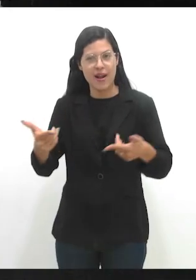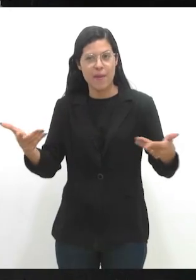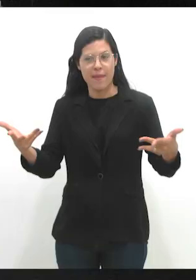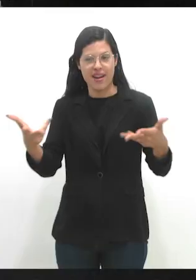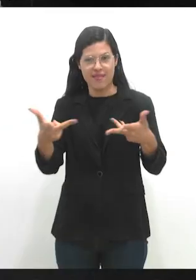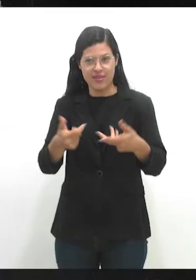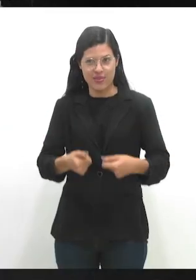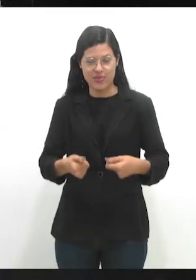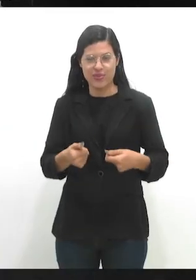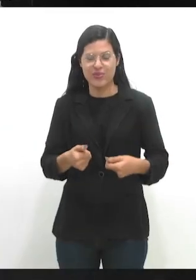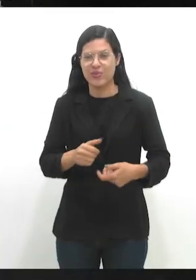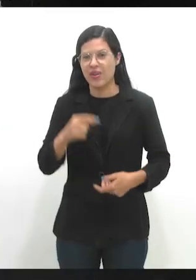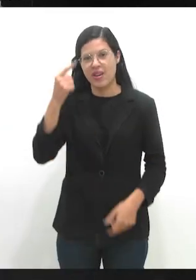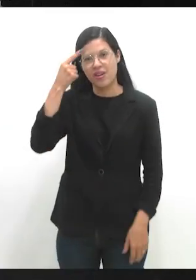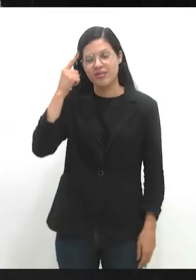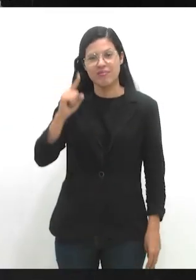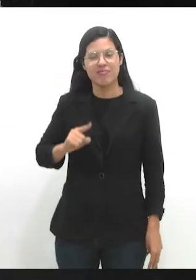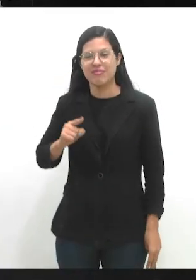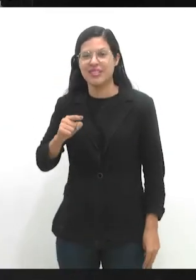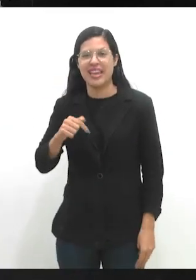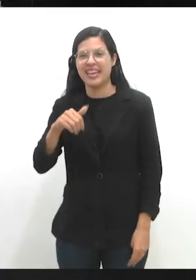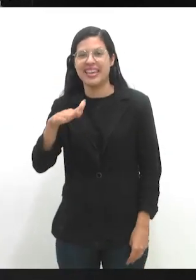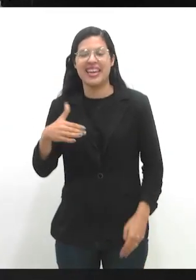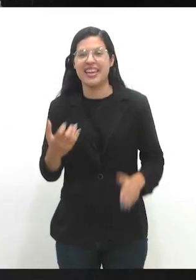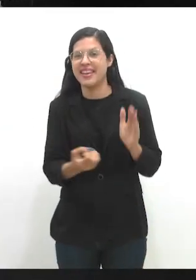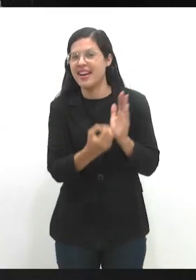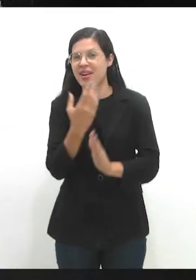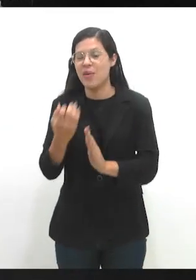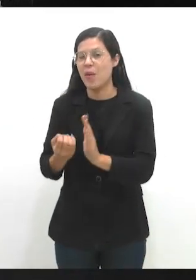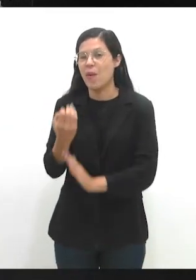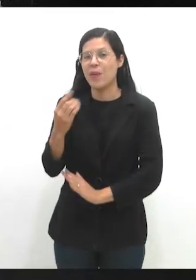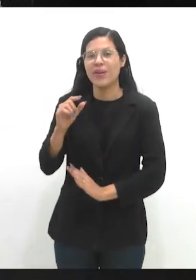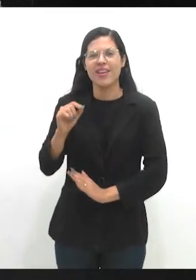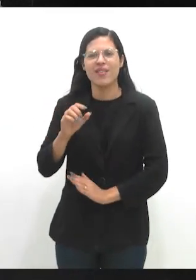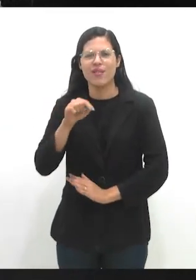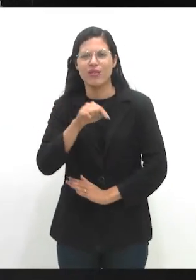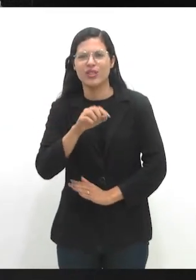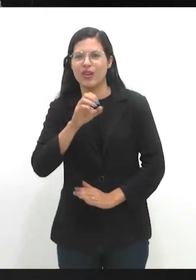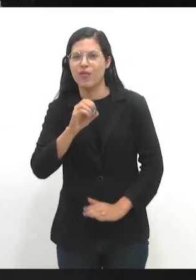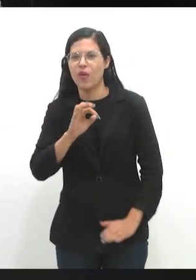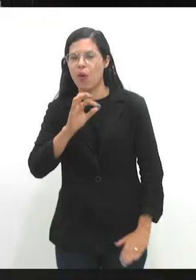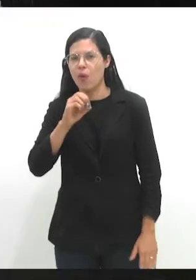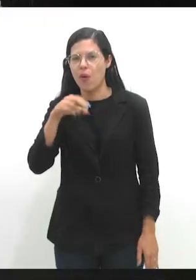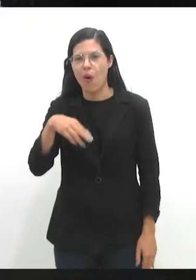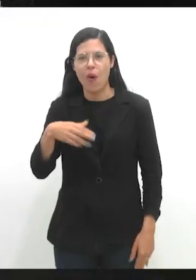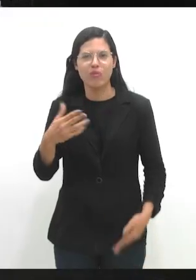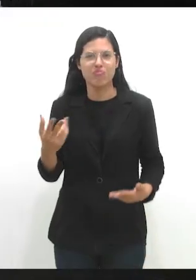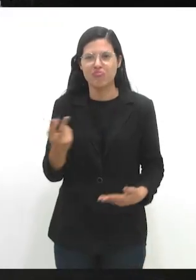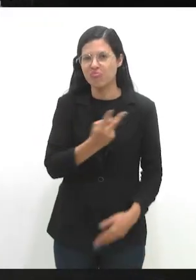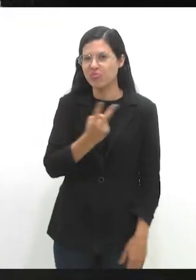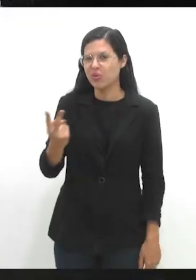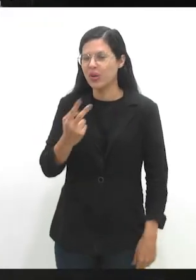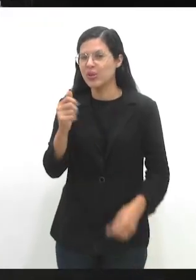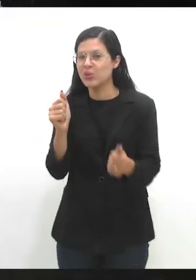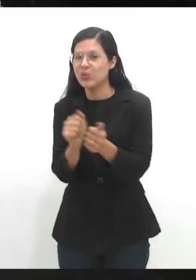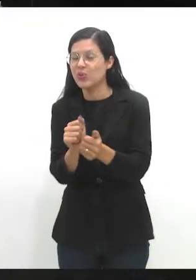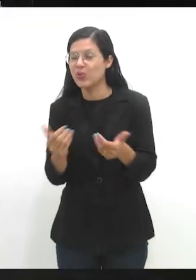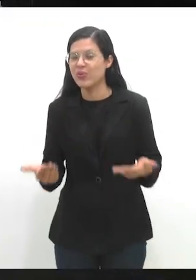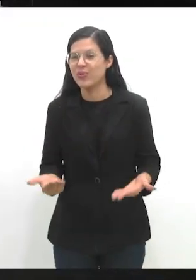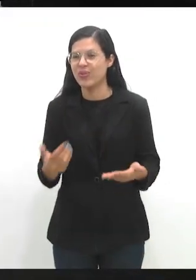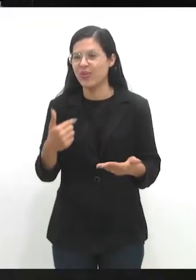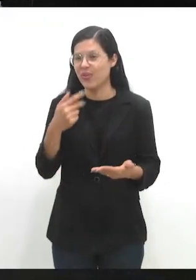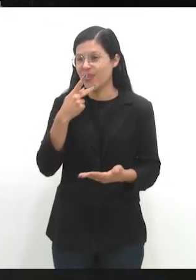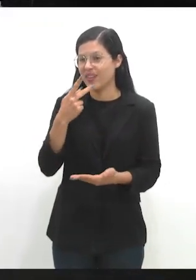que eu não sei quem inventou o quê. Foi você que inventou, foi o Otton que inventou, foram os dois ao mesmo tempo. Estamos falando de